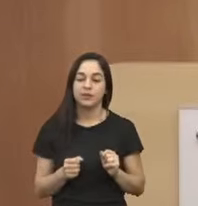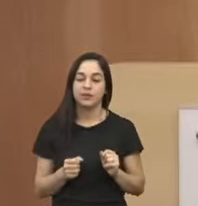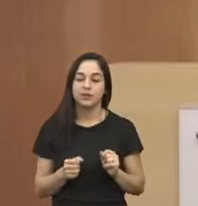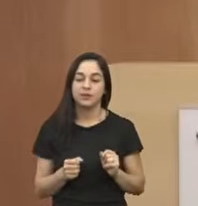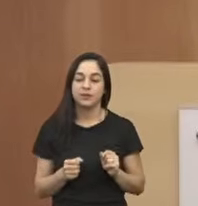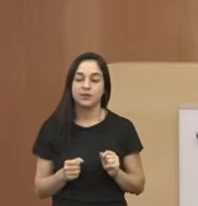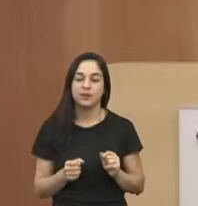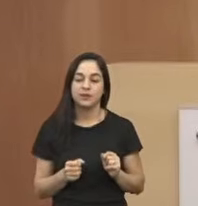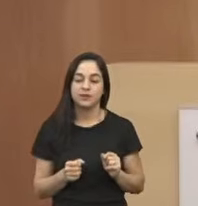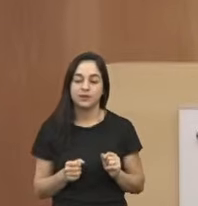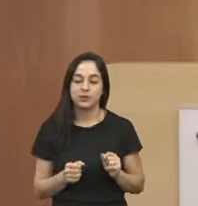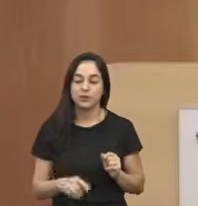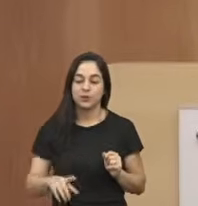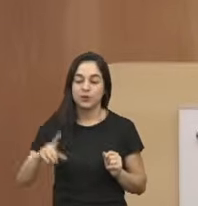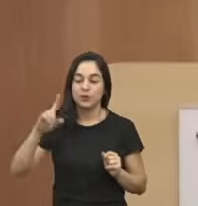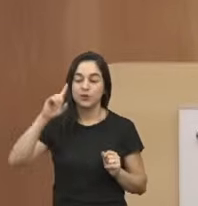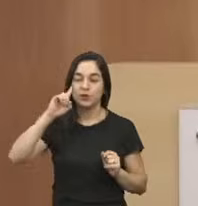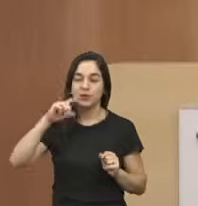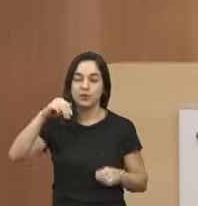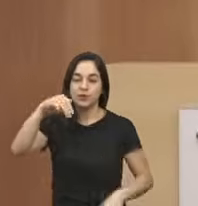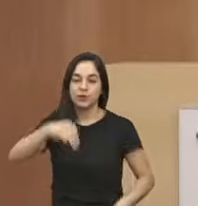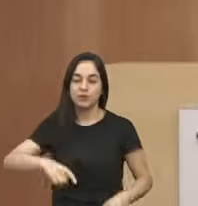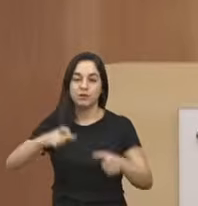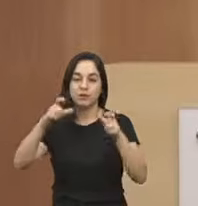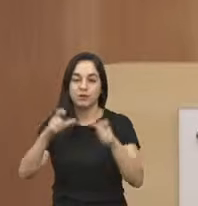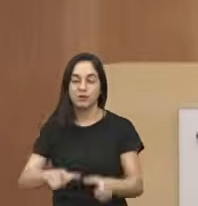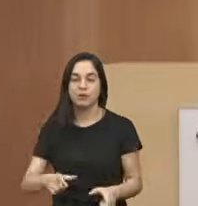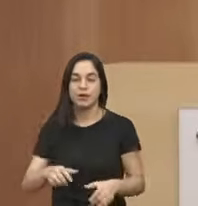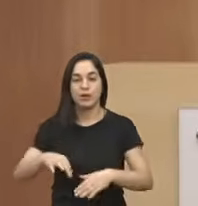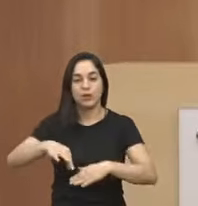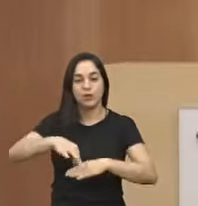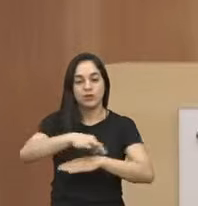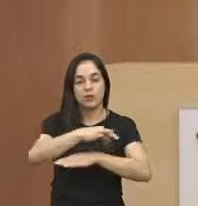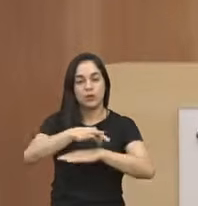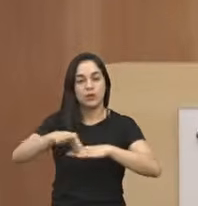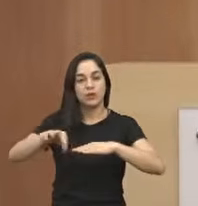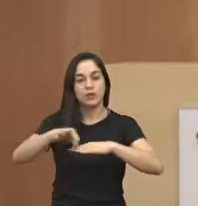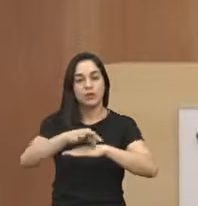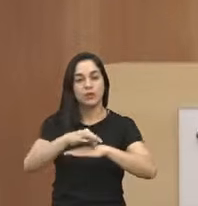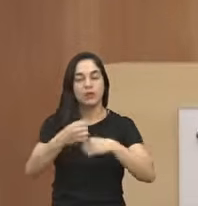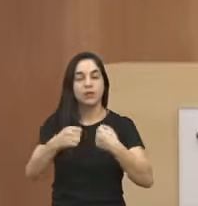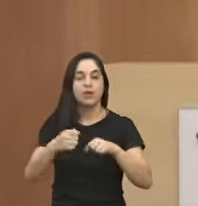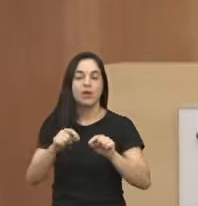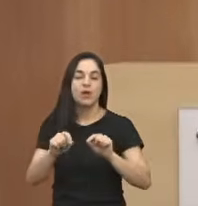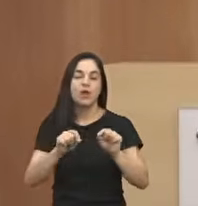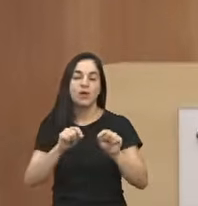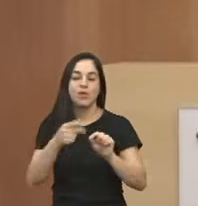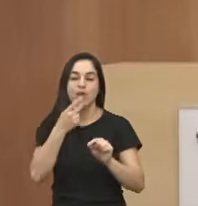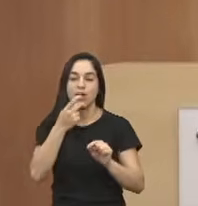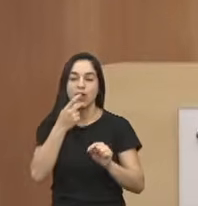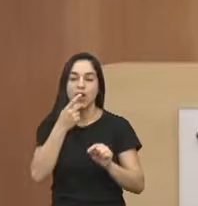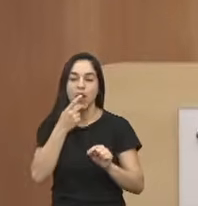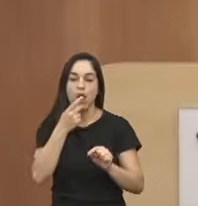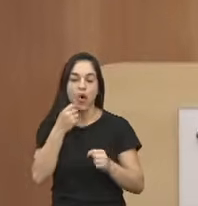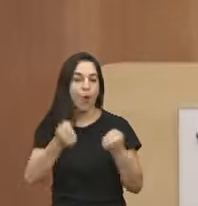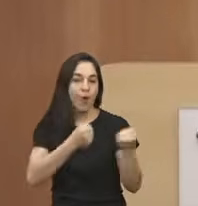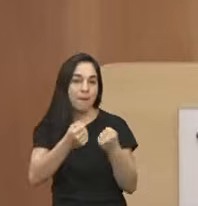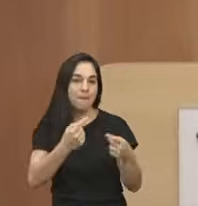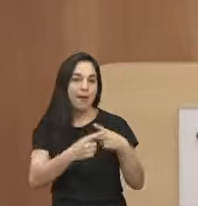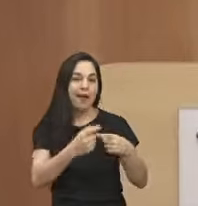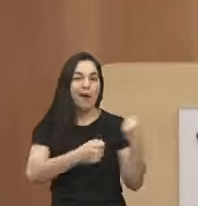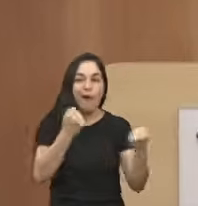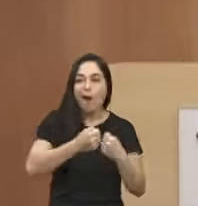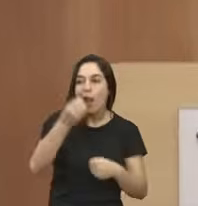Dia Municipal dos Corretores. Deveria chamar corredor, né? Porque corre atrás para vender